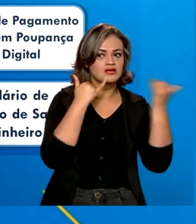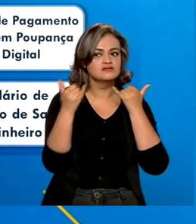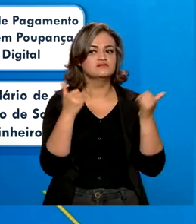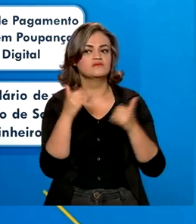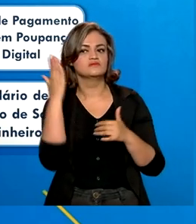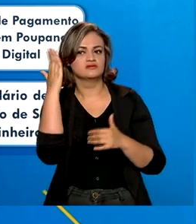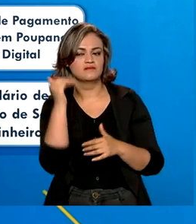sobre o auxílio.